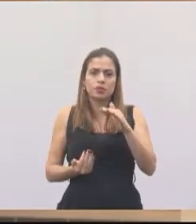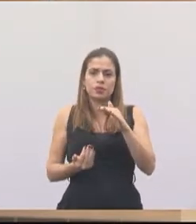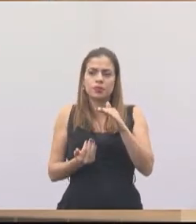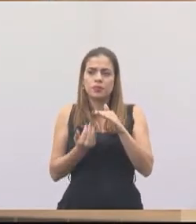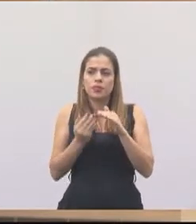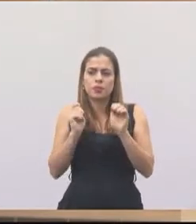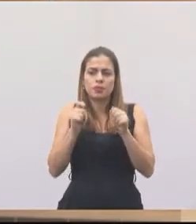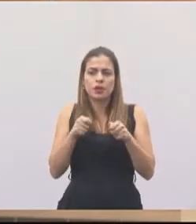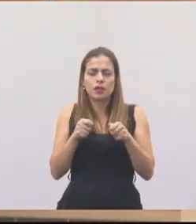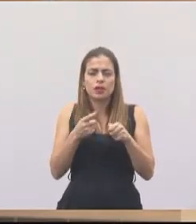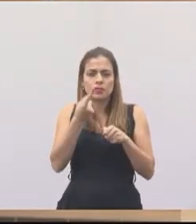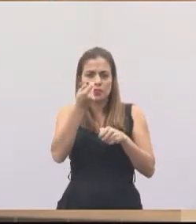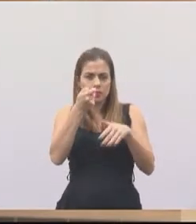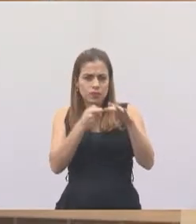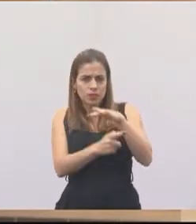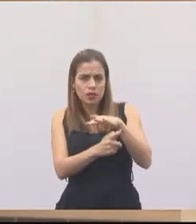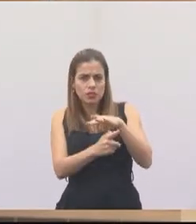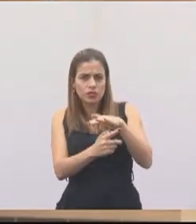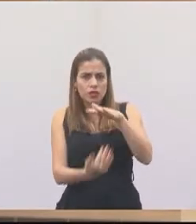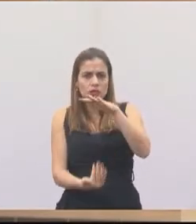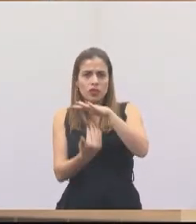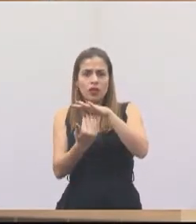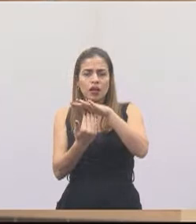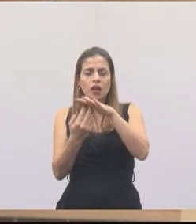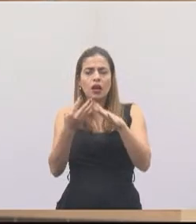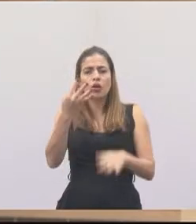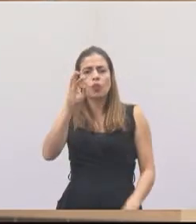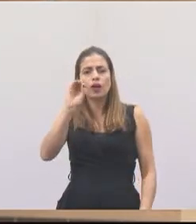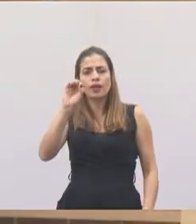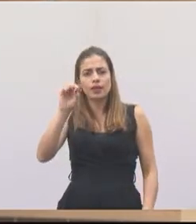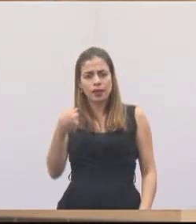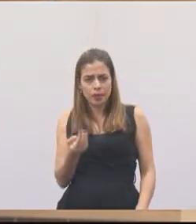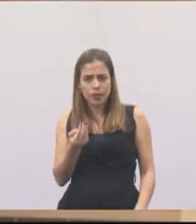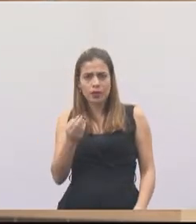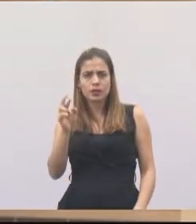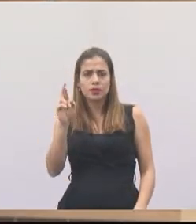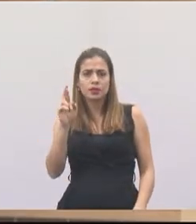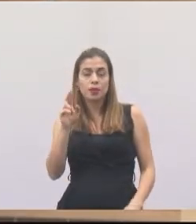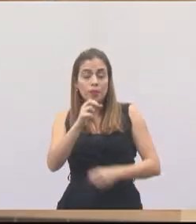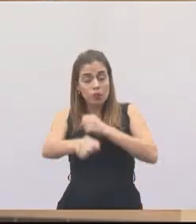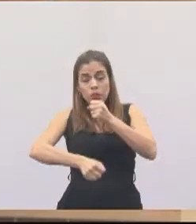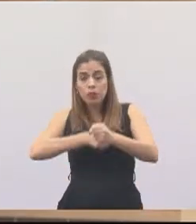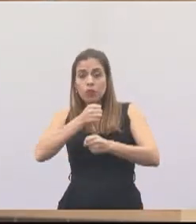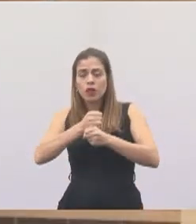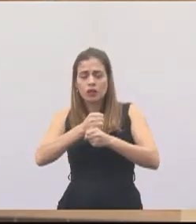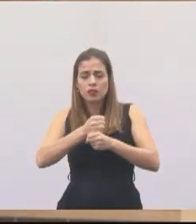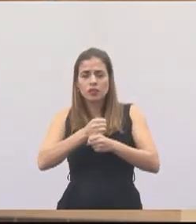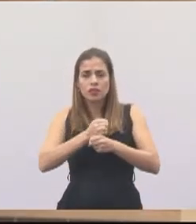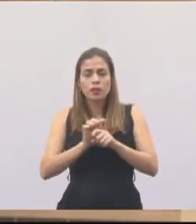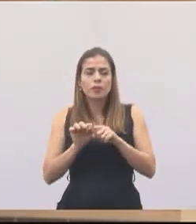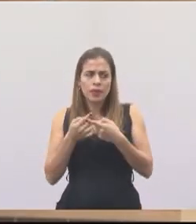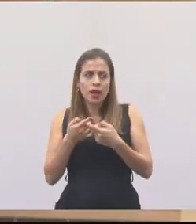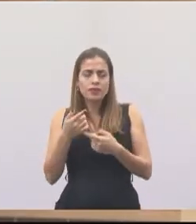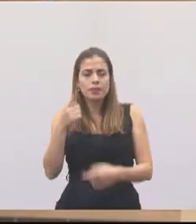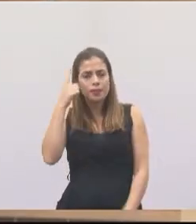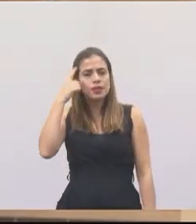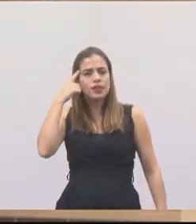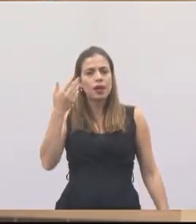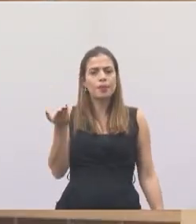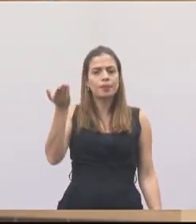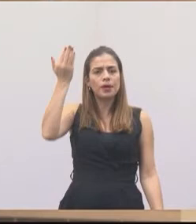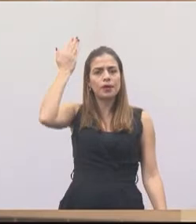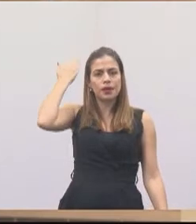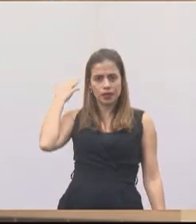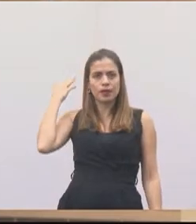de investimento do município, chegou a 40 milhões por ano. Mas vamos ser mais conservadores e falar dos outros anos. Nós estamos falando